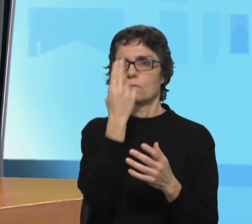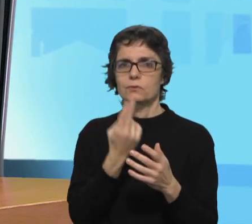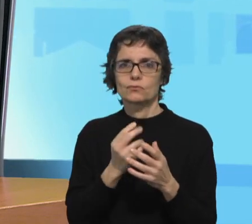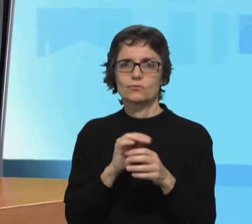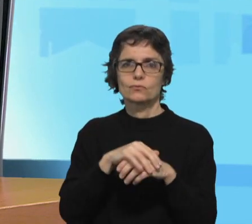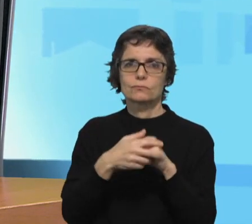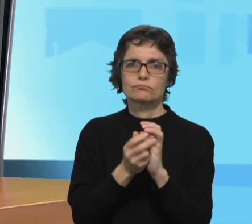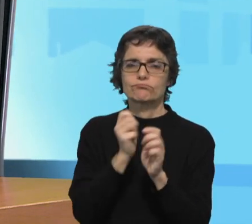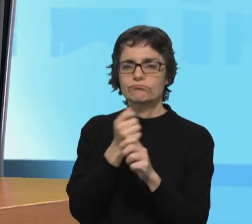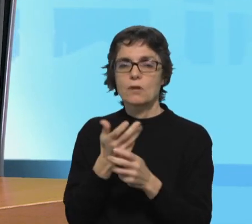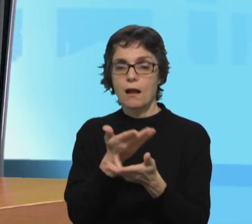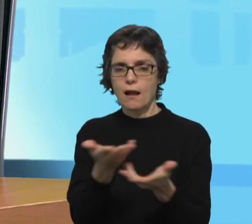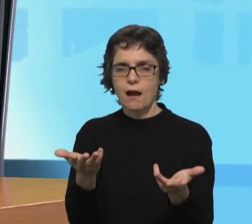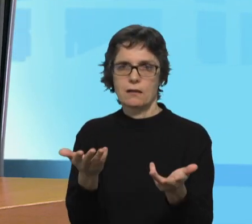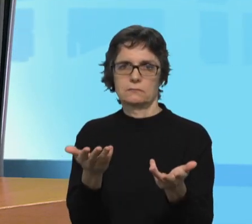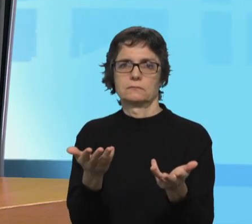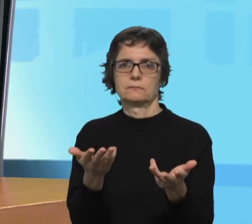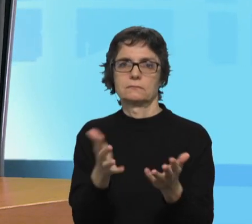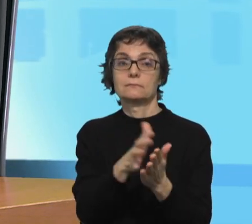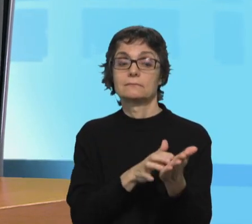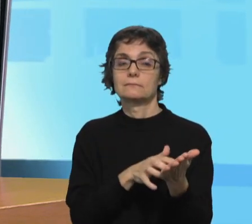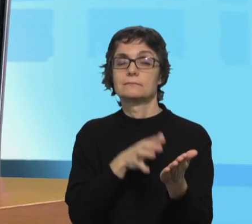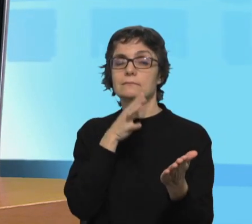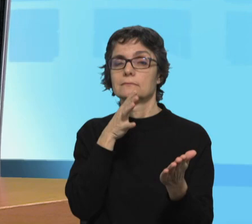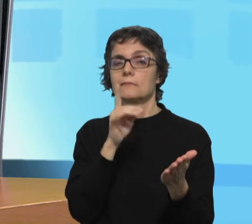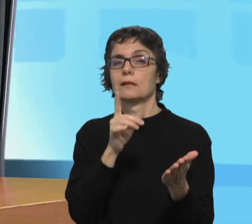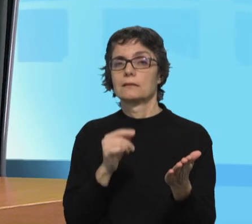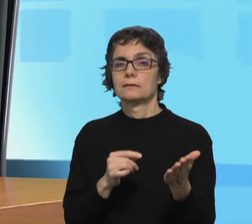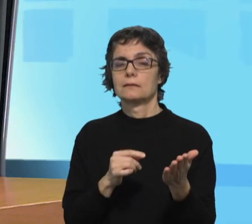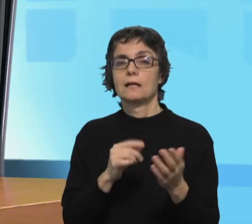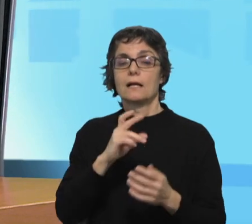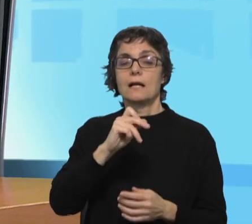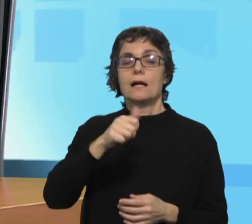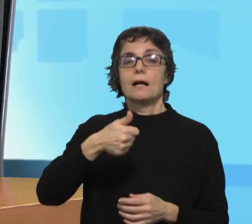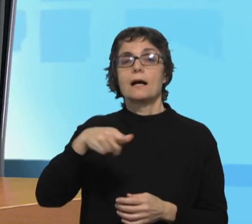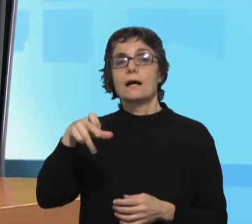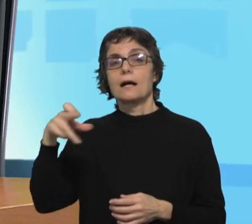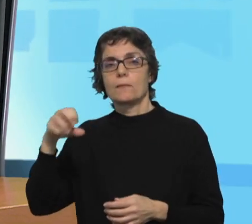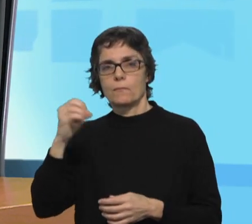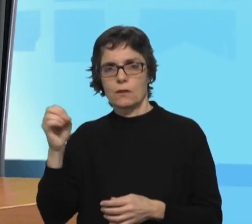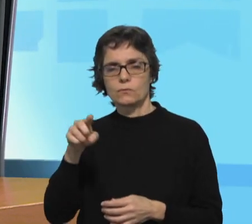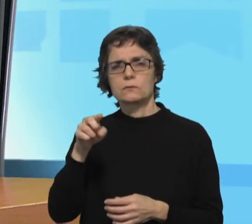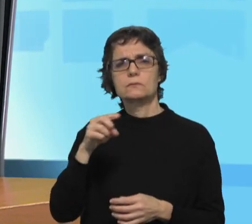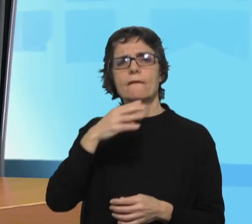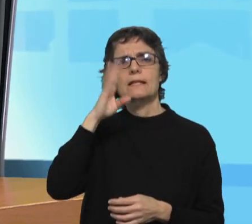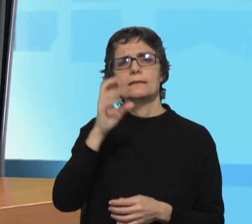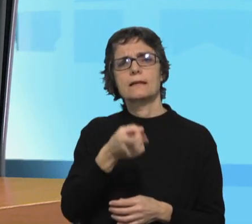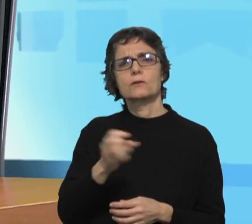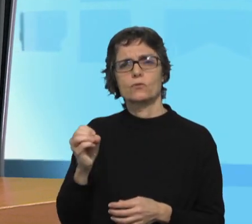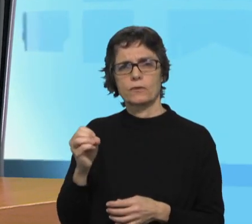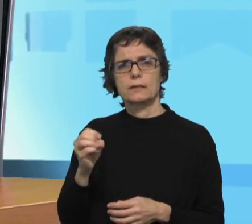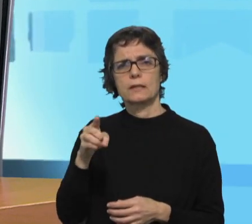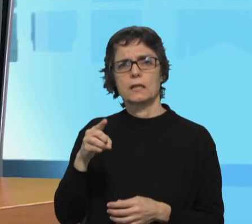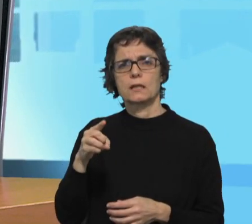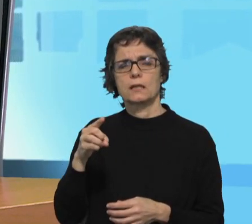esculturas. Diz que Abraão, que nós nem sabemos se existiu, Abraão, aos 90 anos, teve um